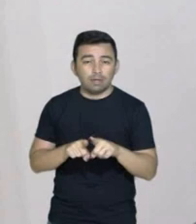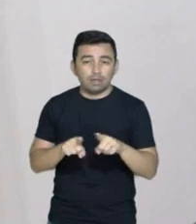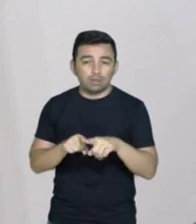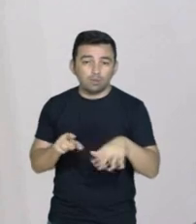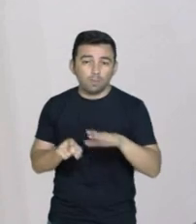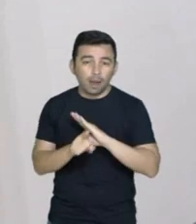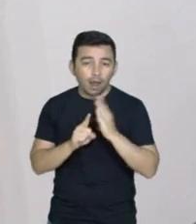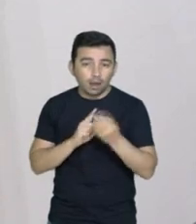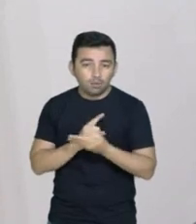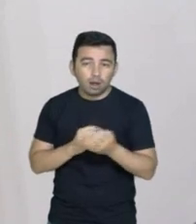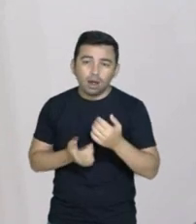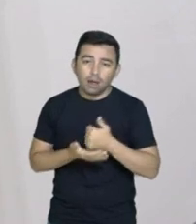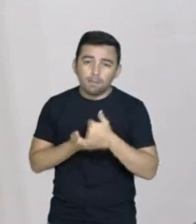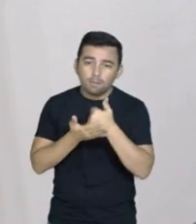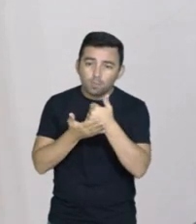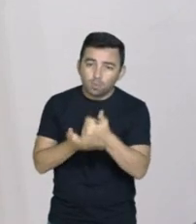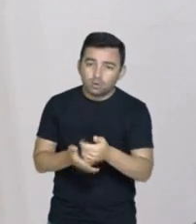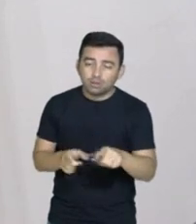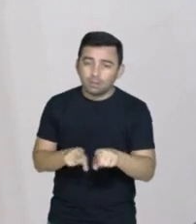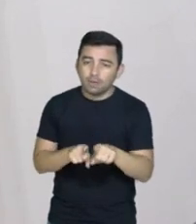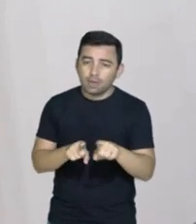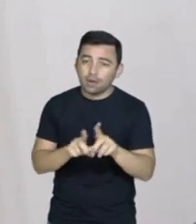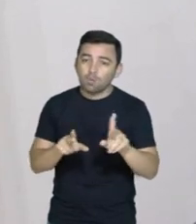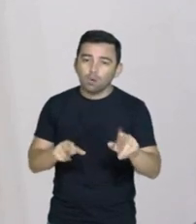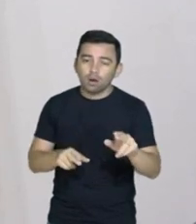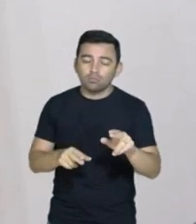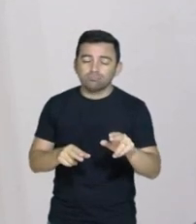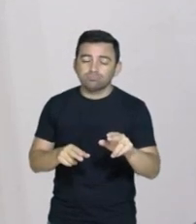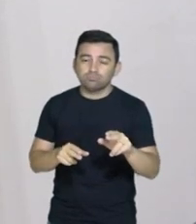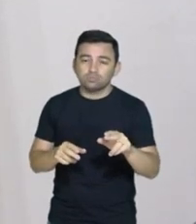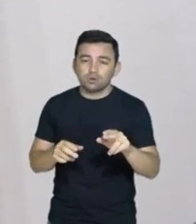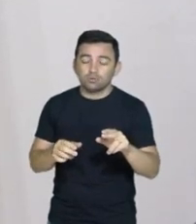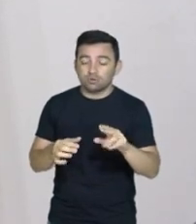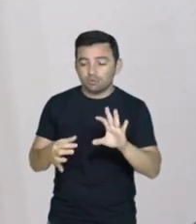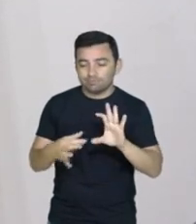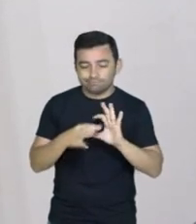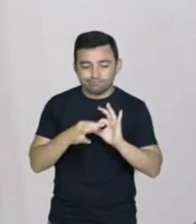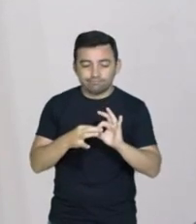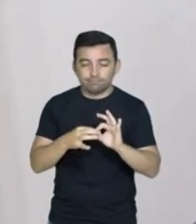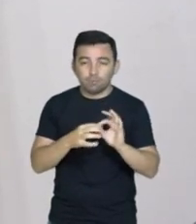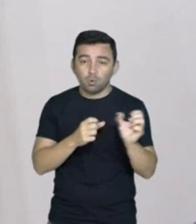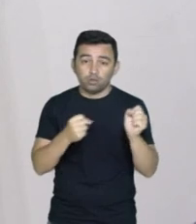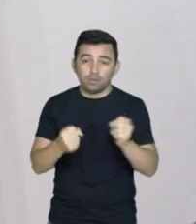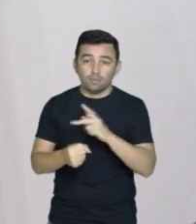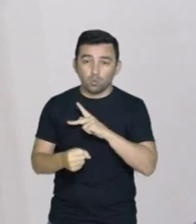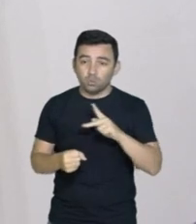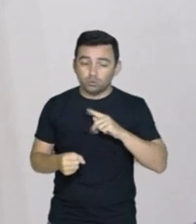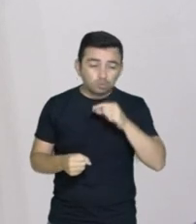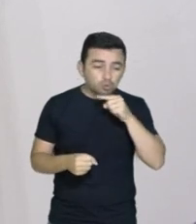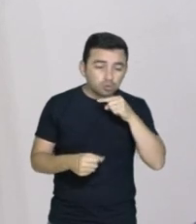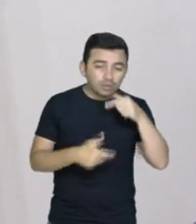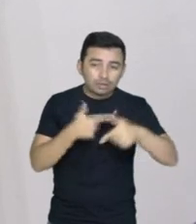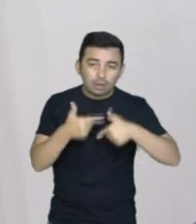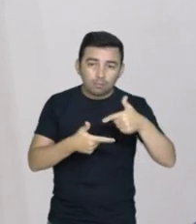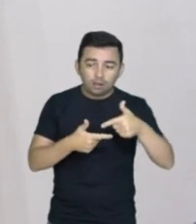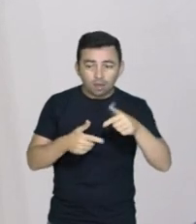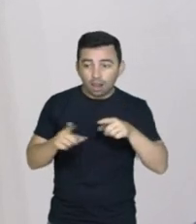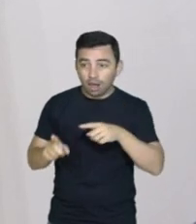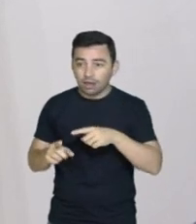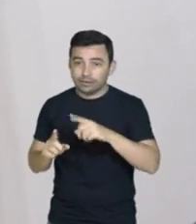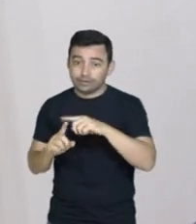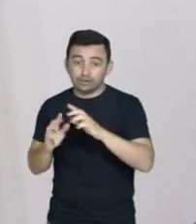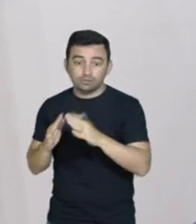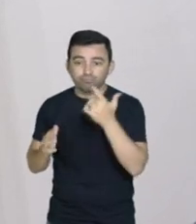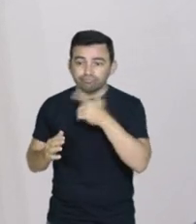contribuem que são um braço do poder público que faz aquele trabalho que muitas vezes o poder público não consegue fazer mas a igreja está lá